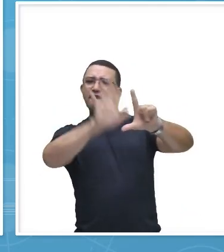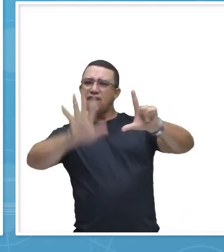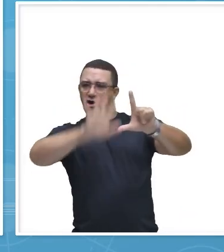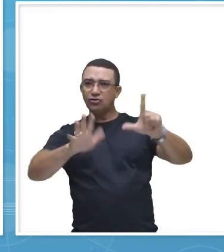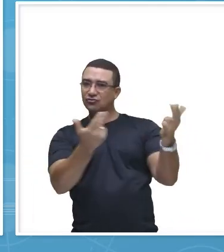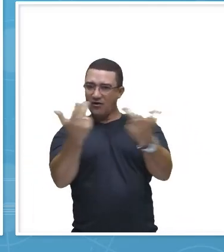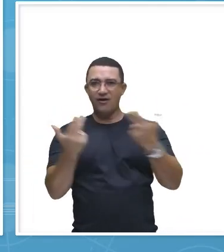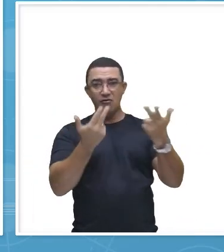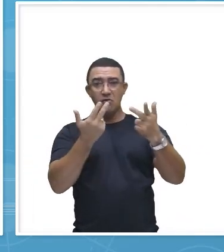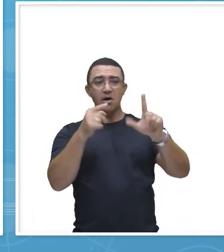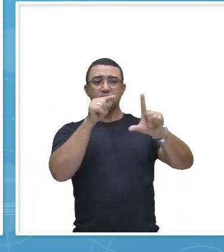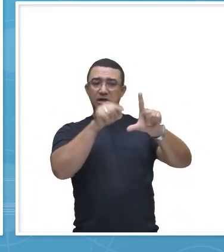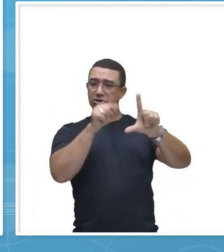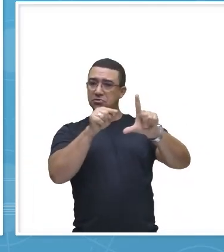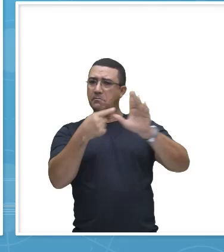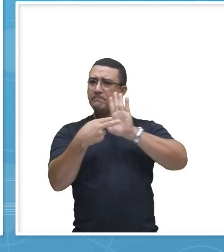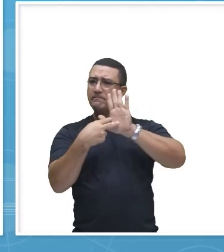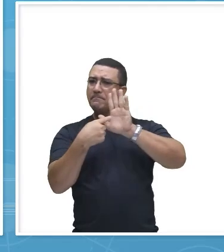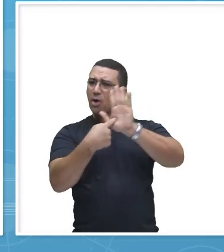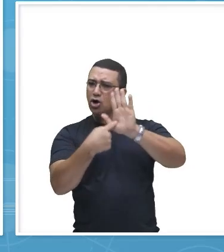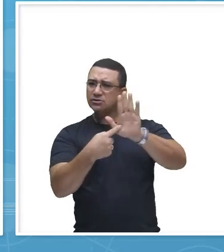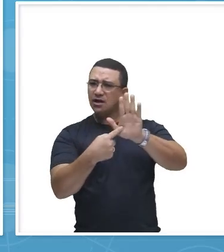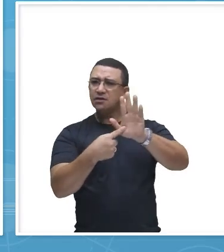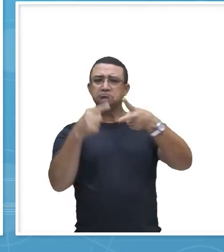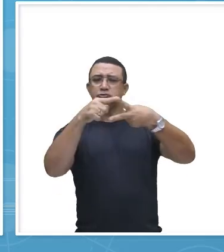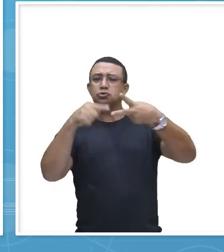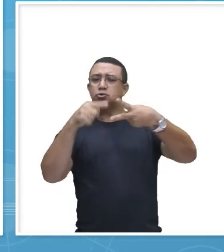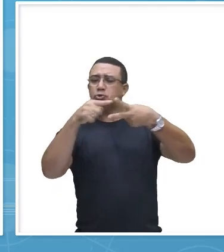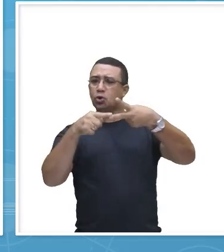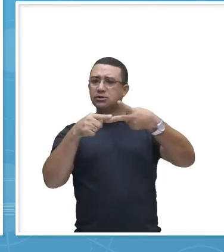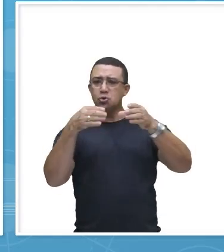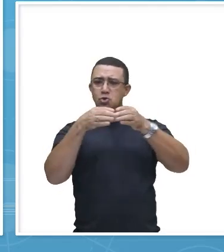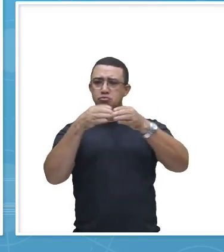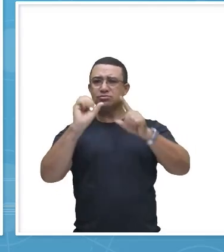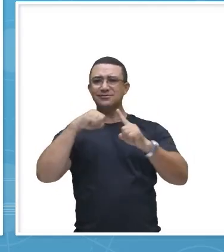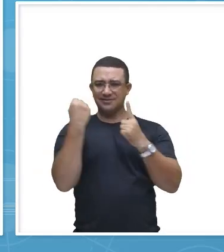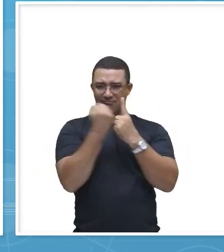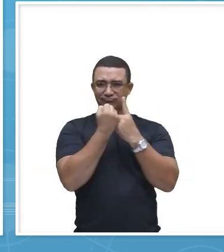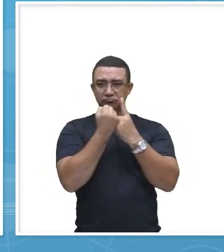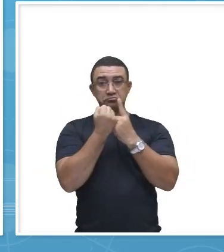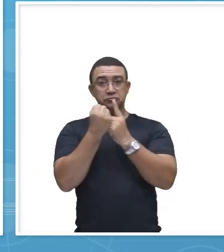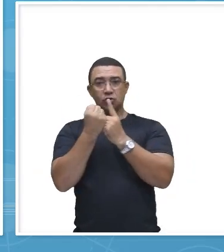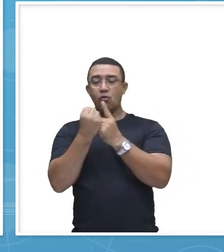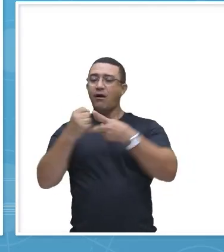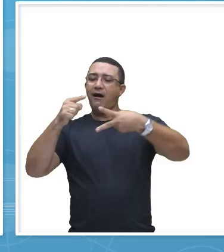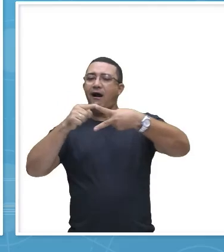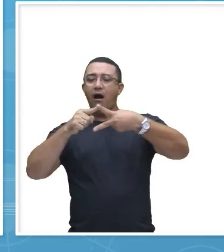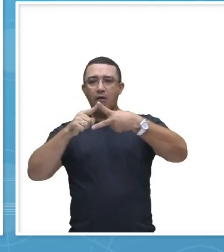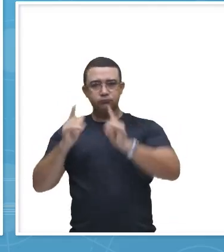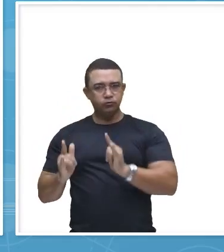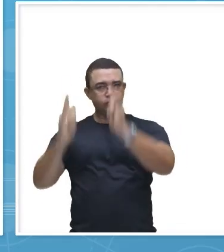têm um alto poder aquisitivo e podem comprar um espaço, e aqueles que, infelizmente, não